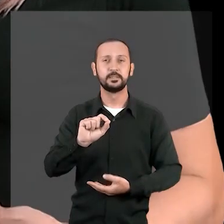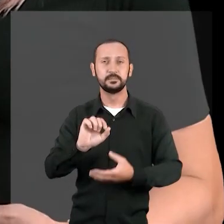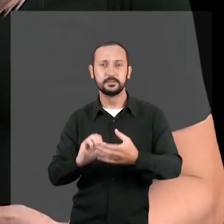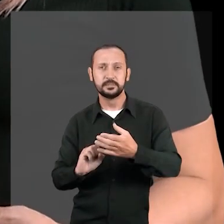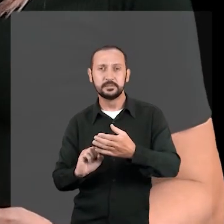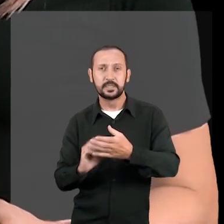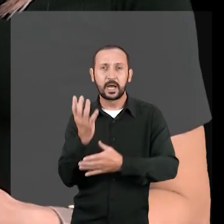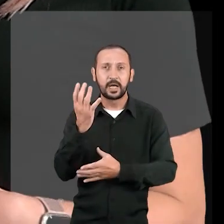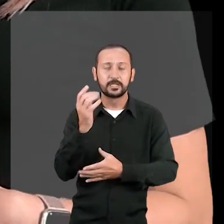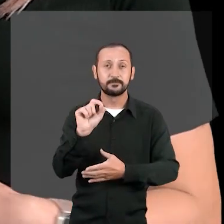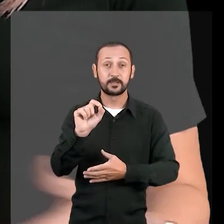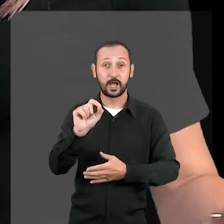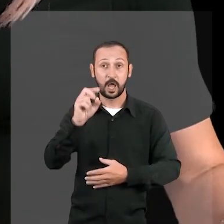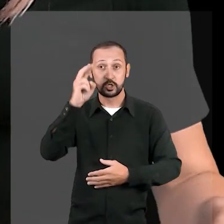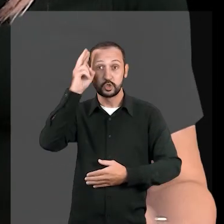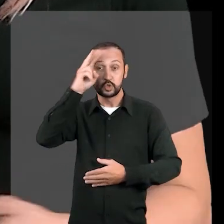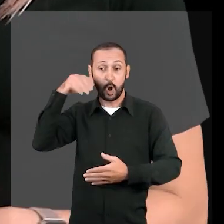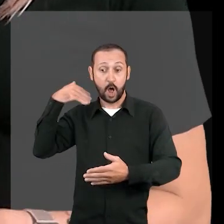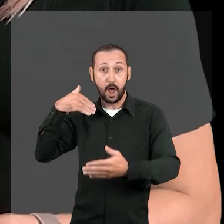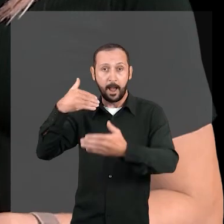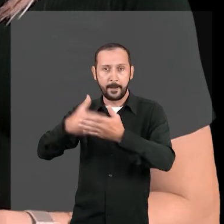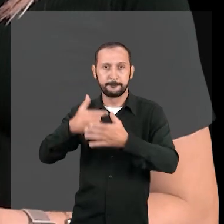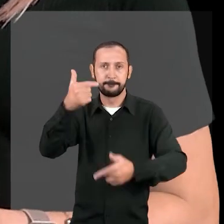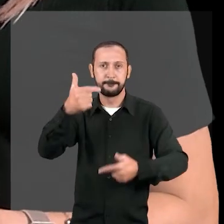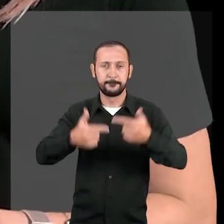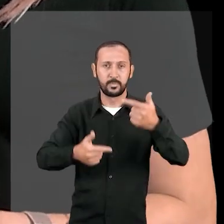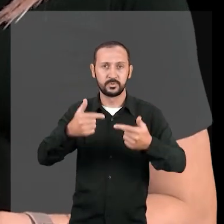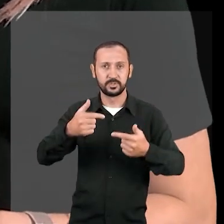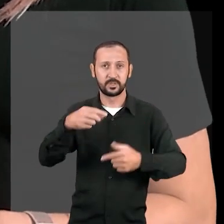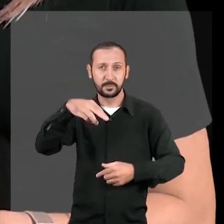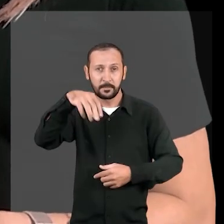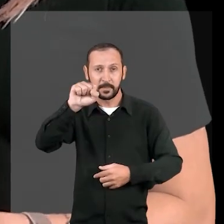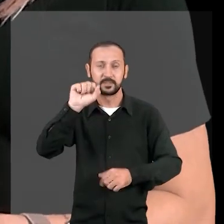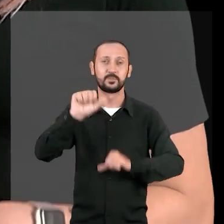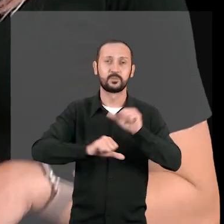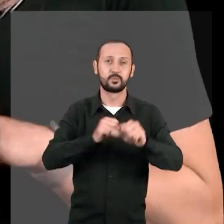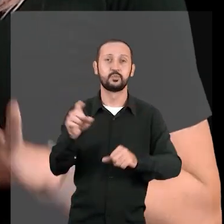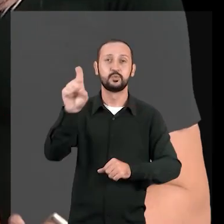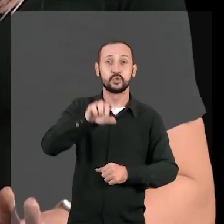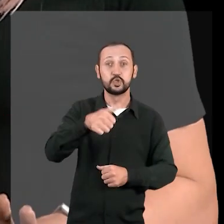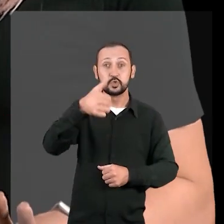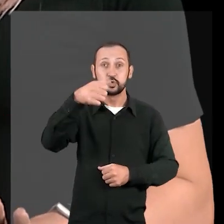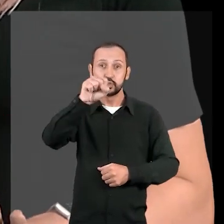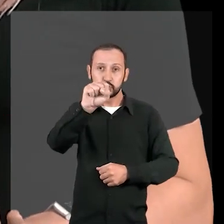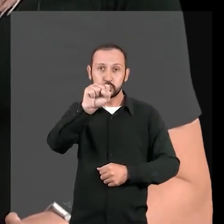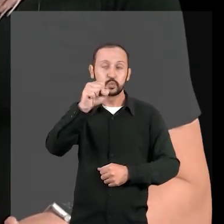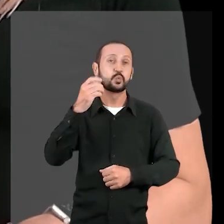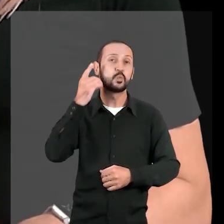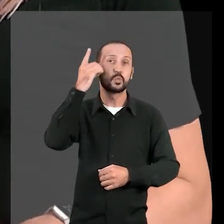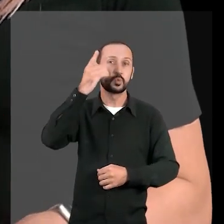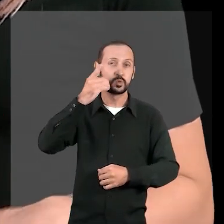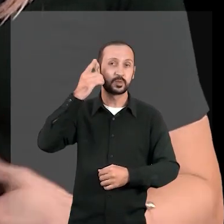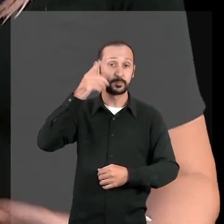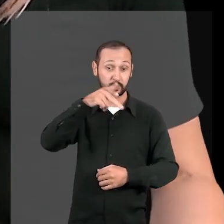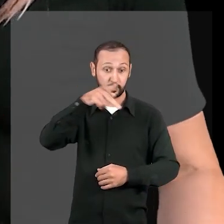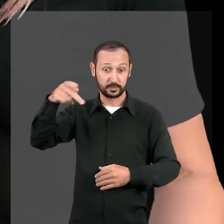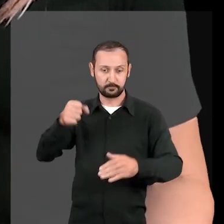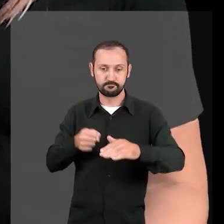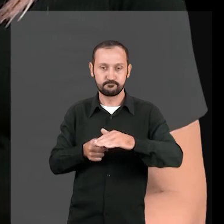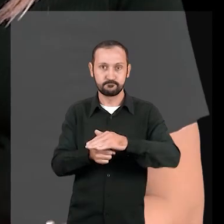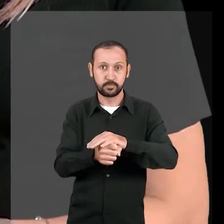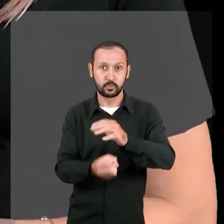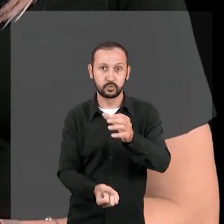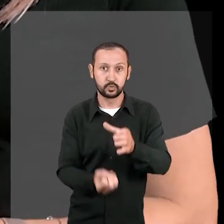O acontecimento mudou para sempre a história da política sul-mato-grossense, quando 18 deputados constituintes se